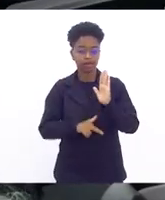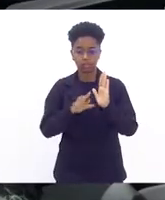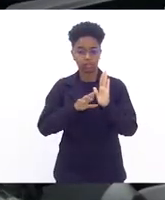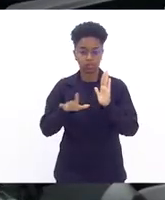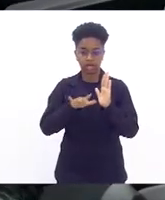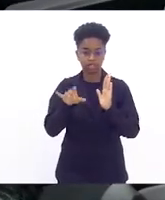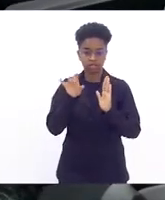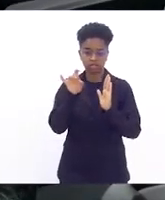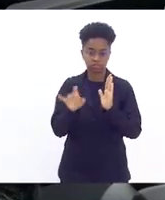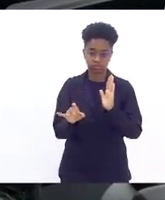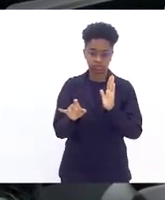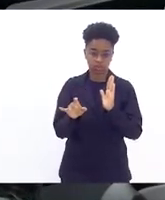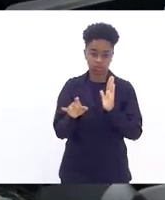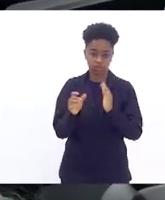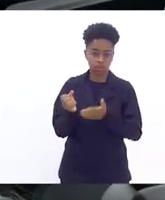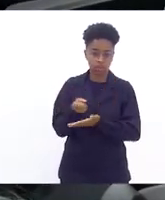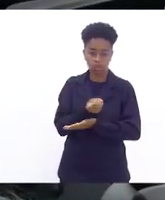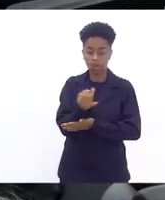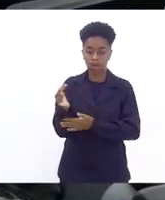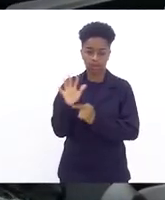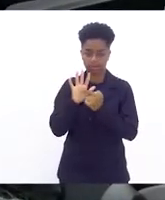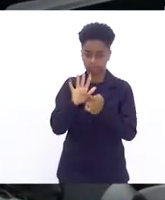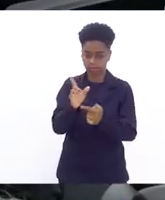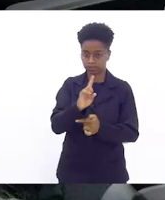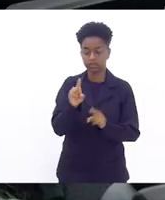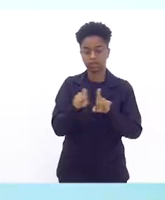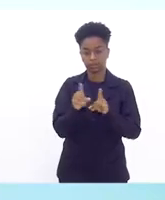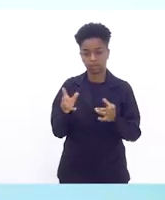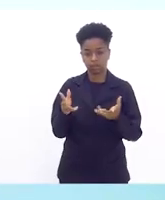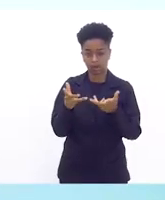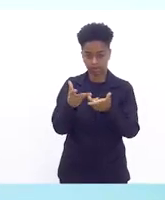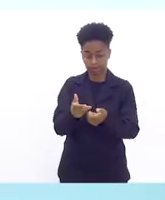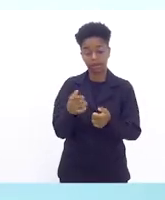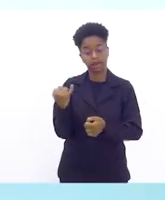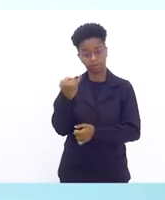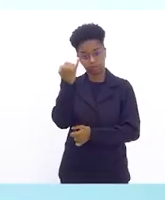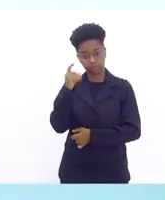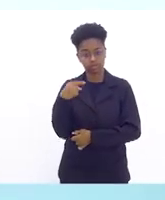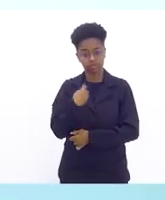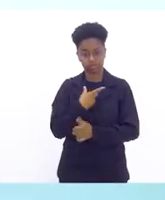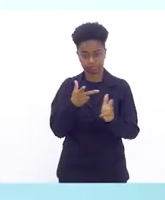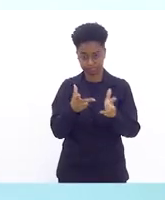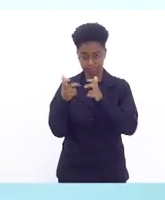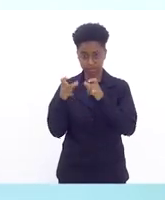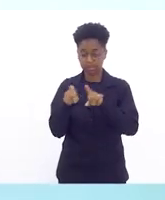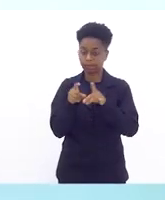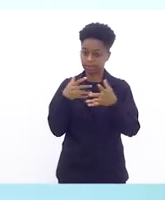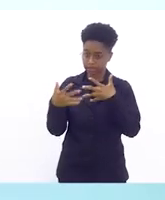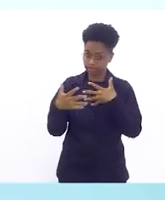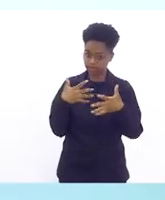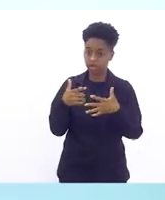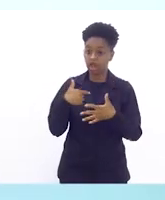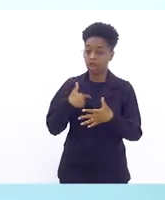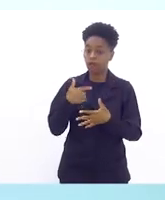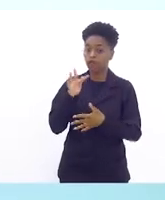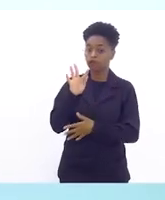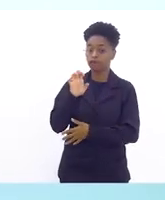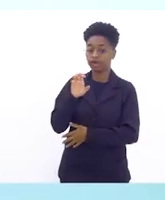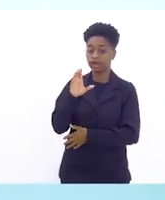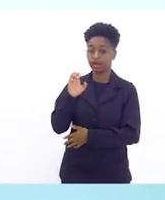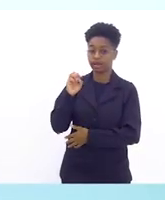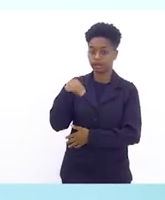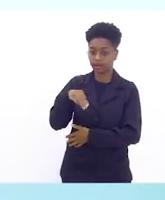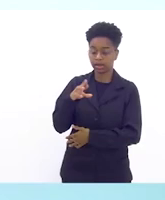só quantitativas também qualitativos eu acho que a gente tem que ter esse olhar e mais transparência Ou seja eu estou no fecan